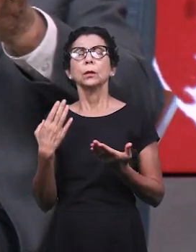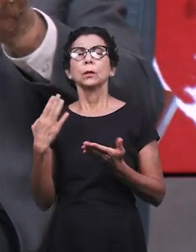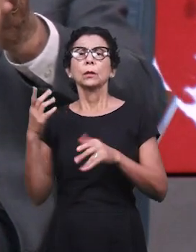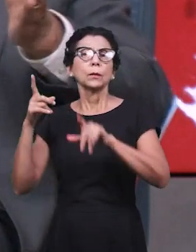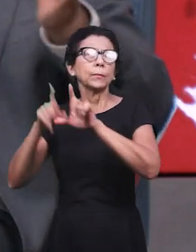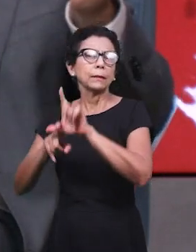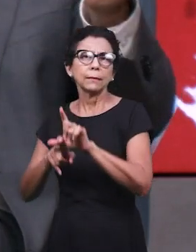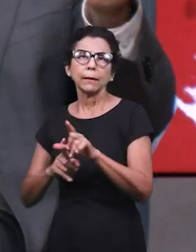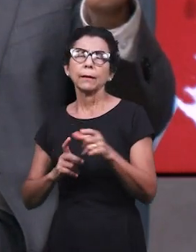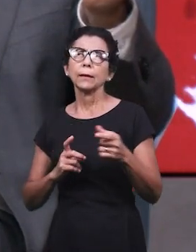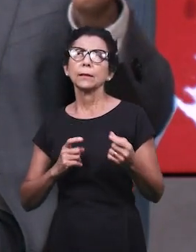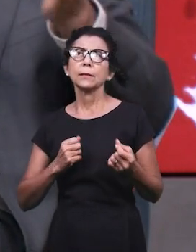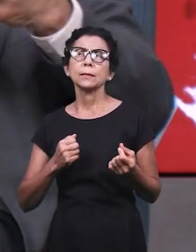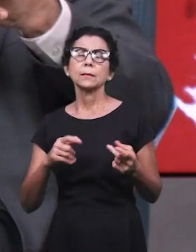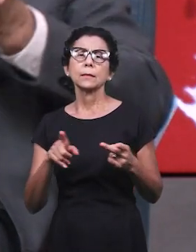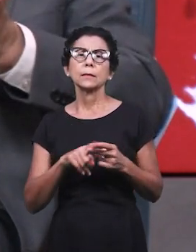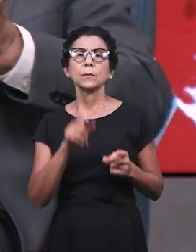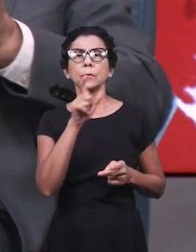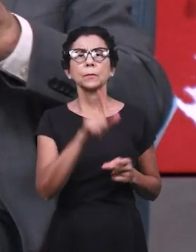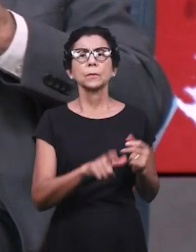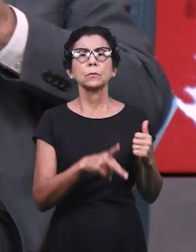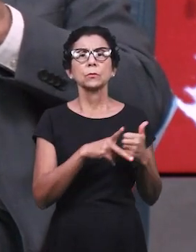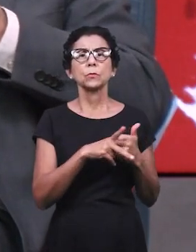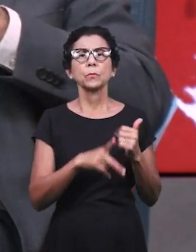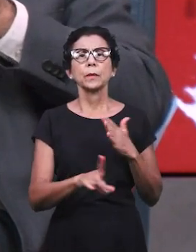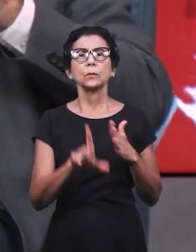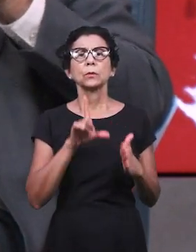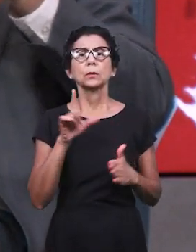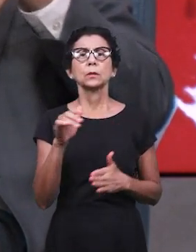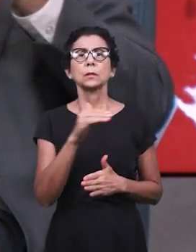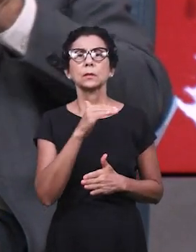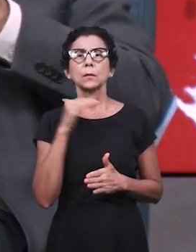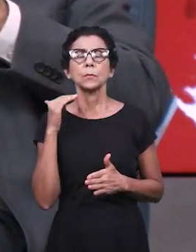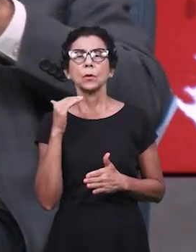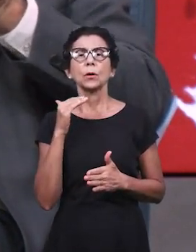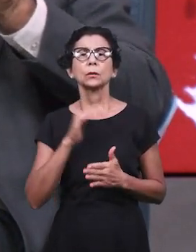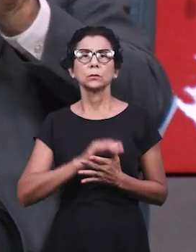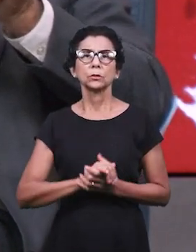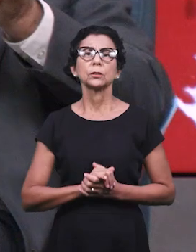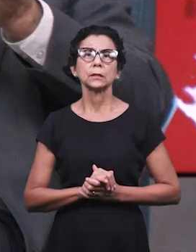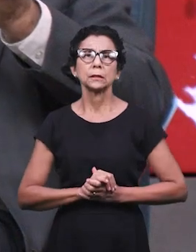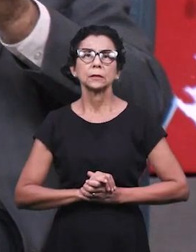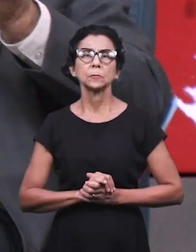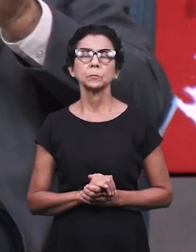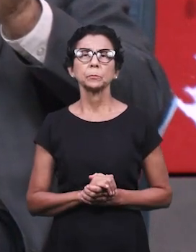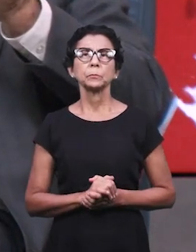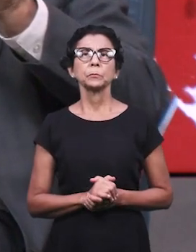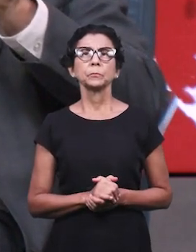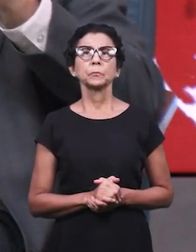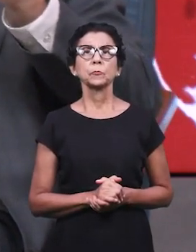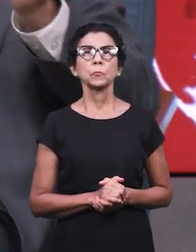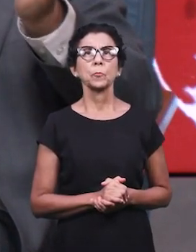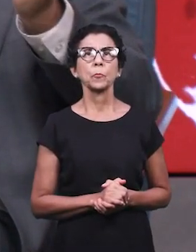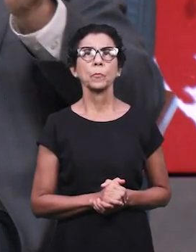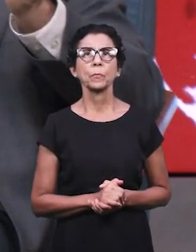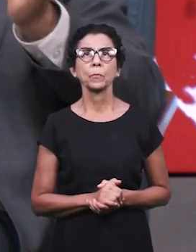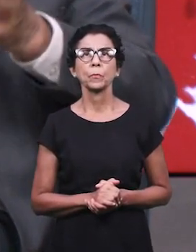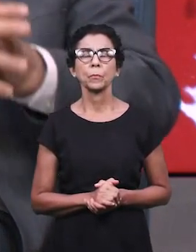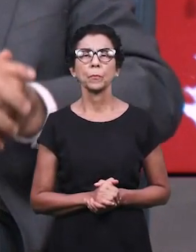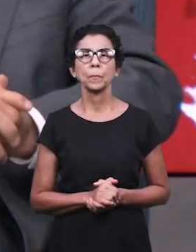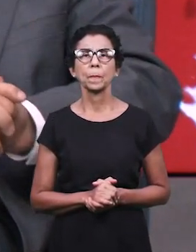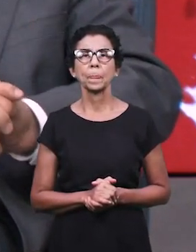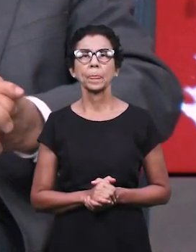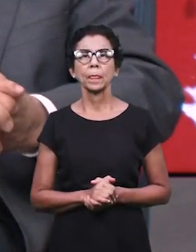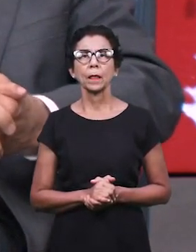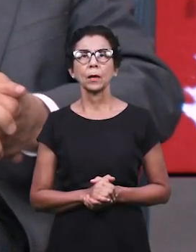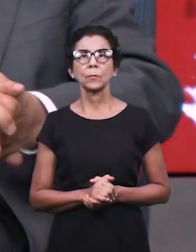como foi Pedro antes da morte, né, e ressurreição, antes e o depois. Se nós olharmos